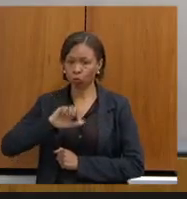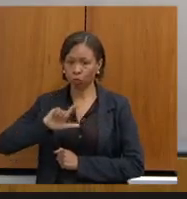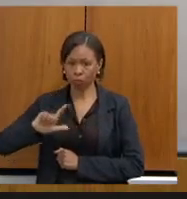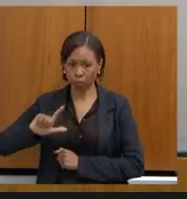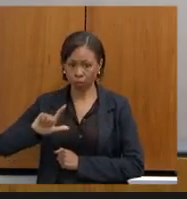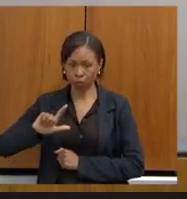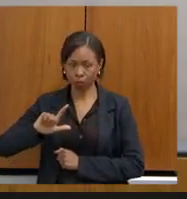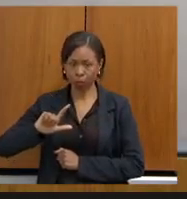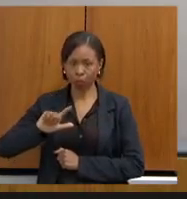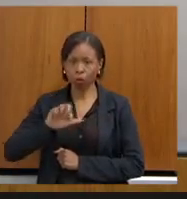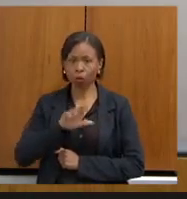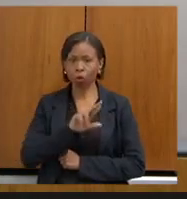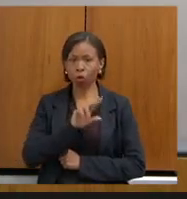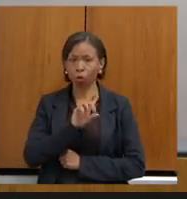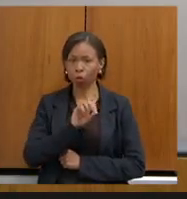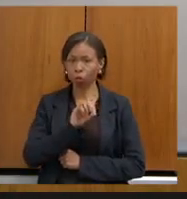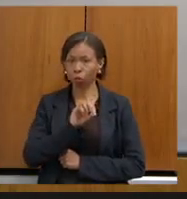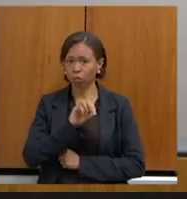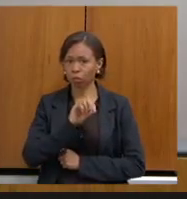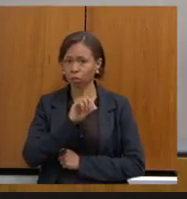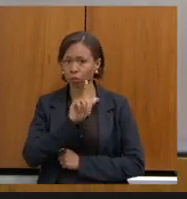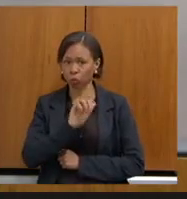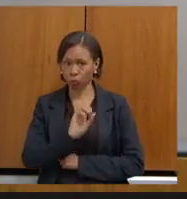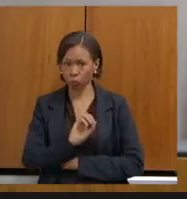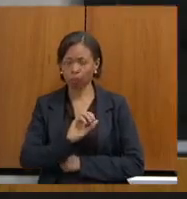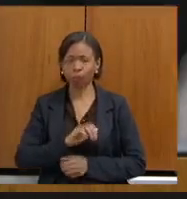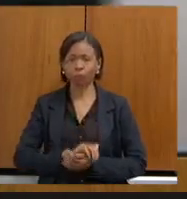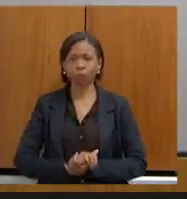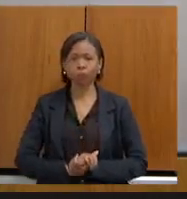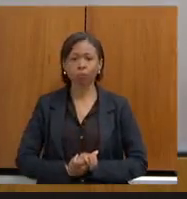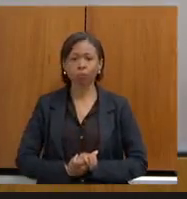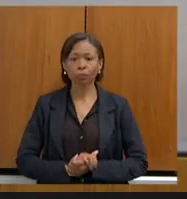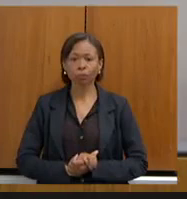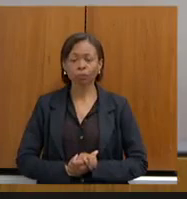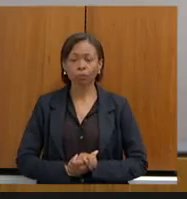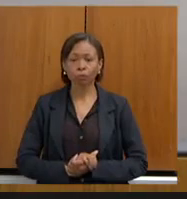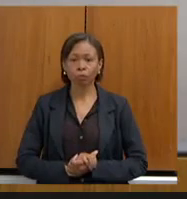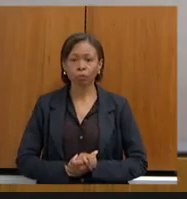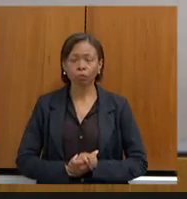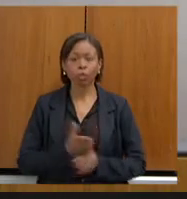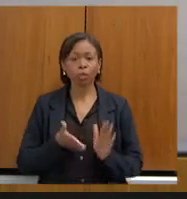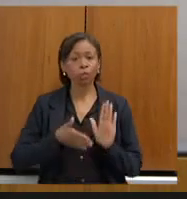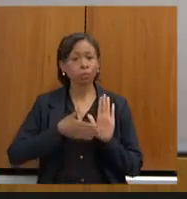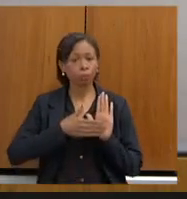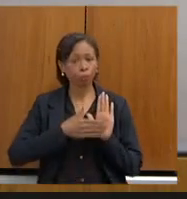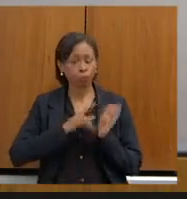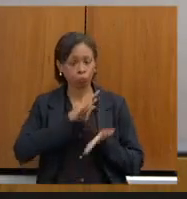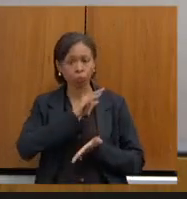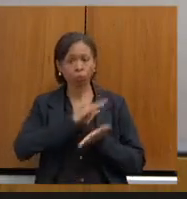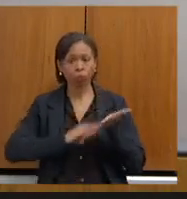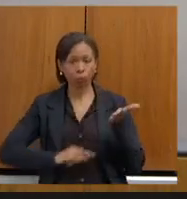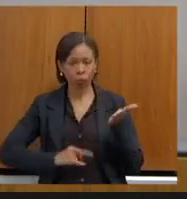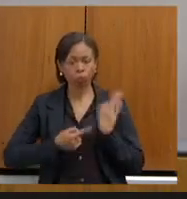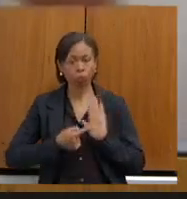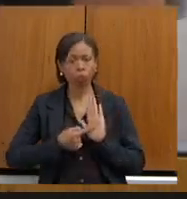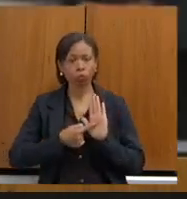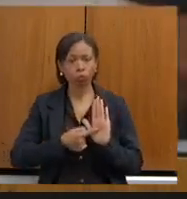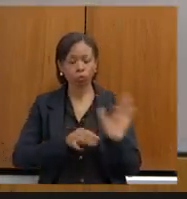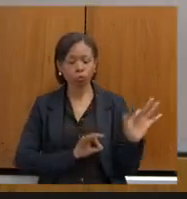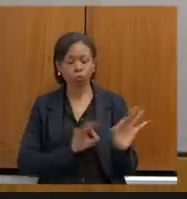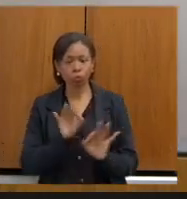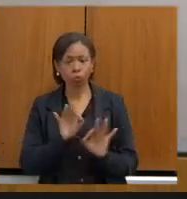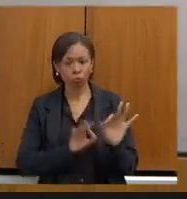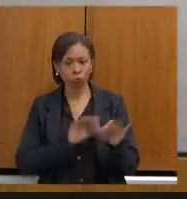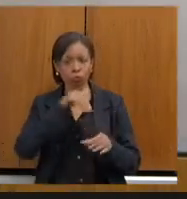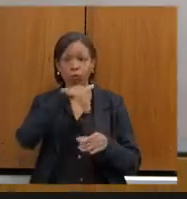o deputado que se inscreve é aquela e vossa excelência nos termos do artigo 76 3º alínea a do Regimento de tempo seja formulado